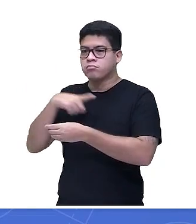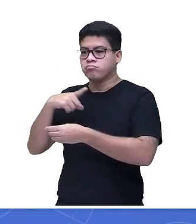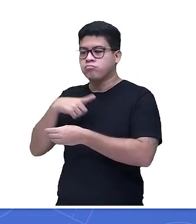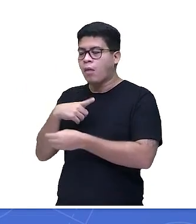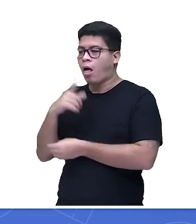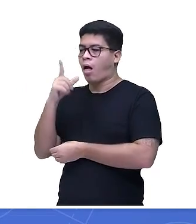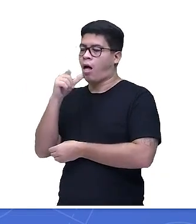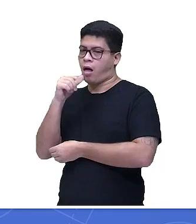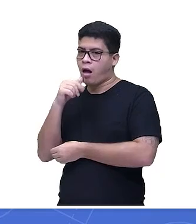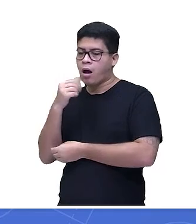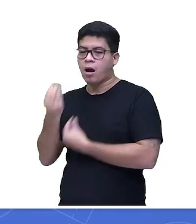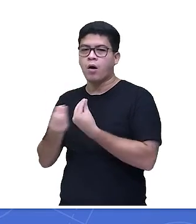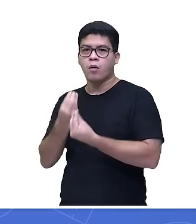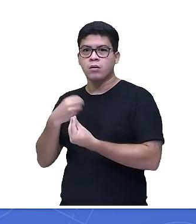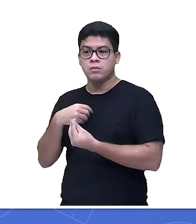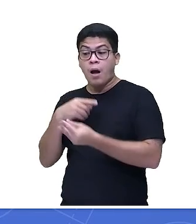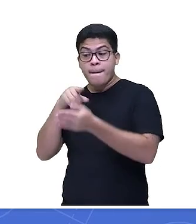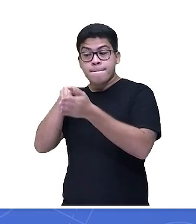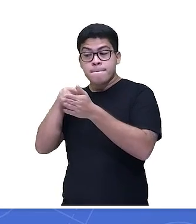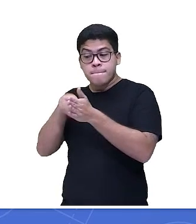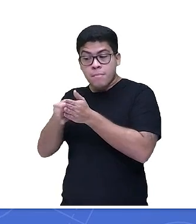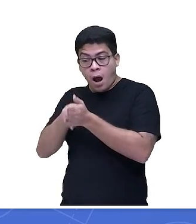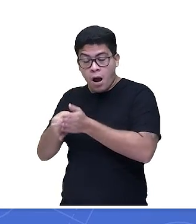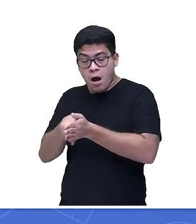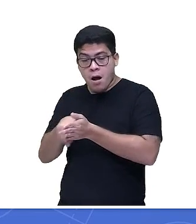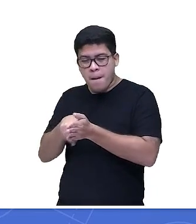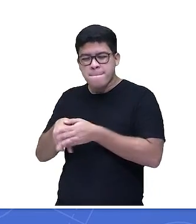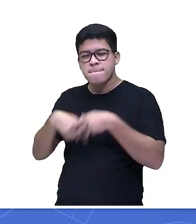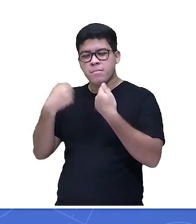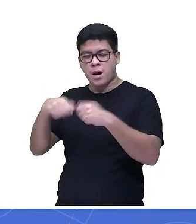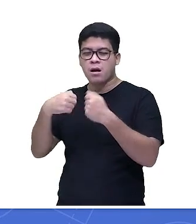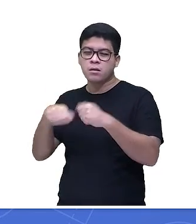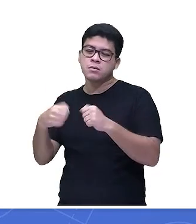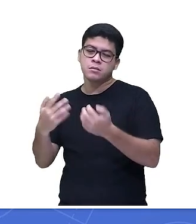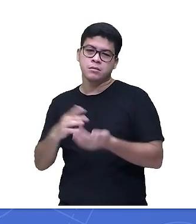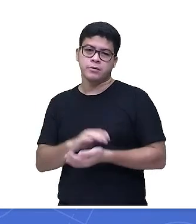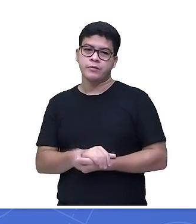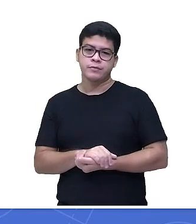que fazer aquela pesquisa de busca, né, como eu disse para vocês, tá bom? Vamos para a